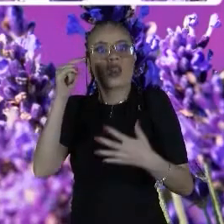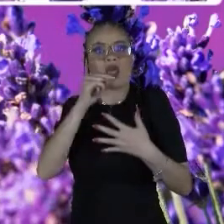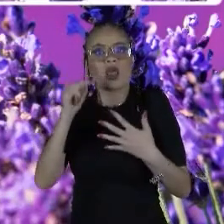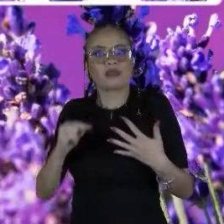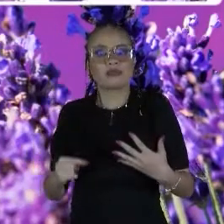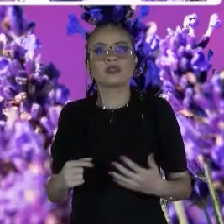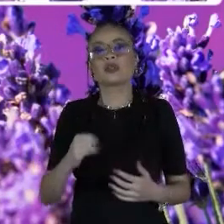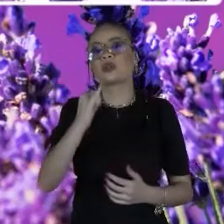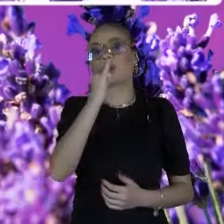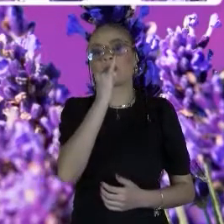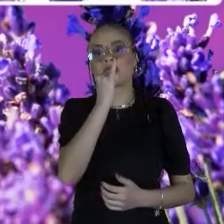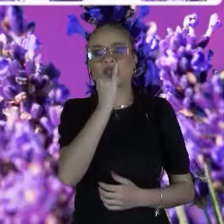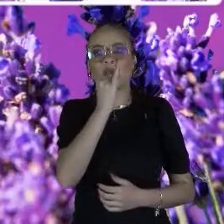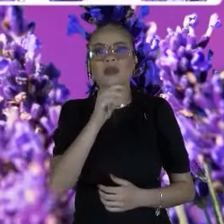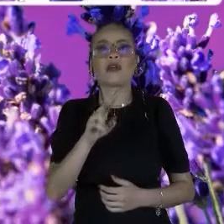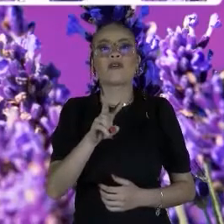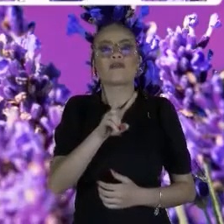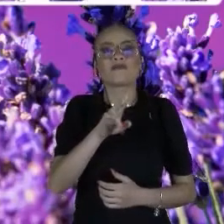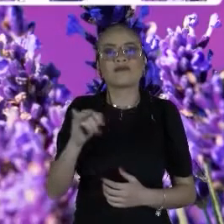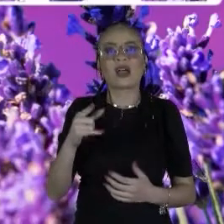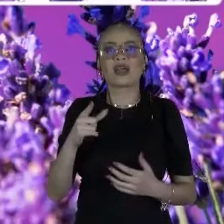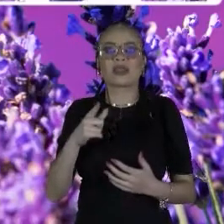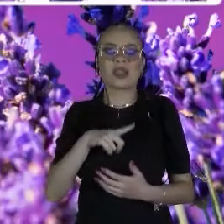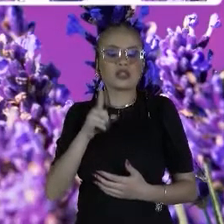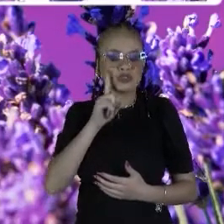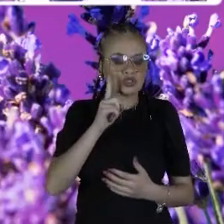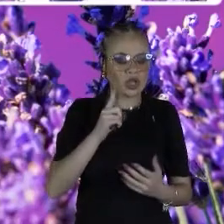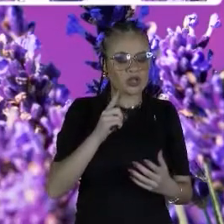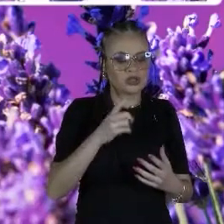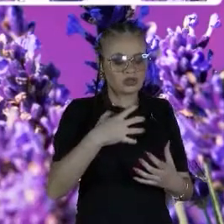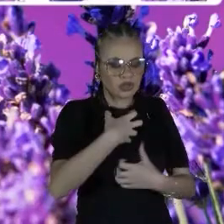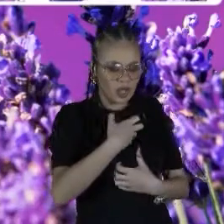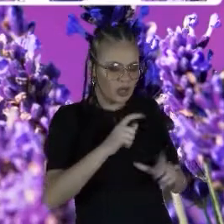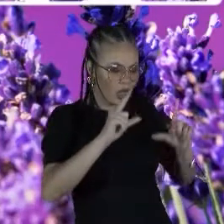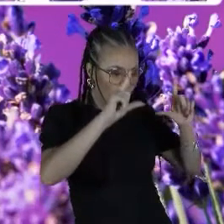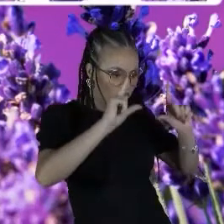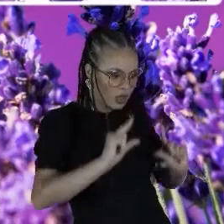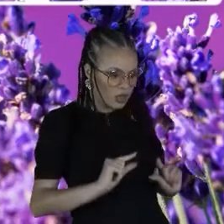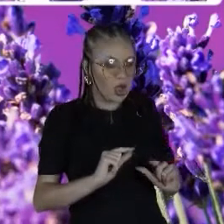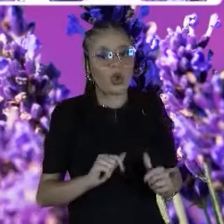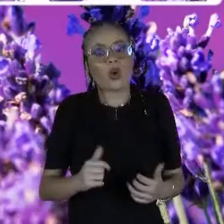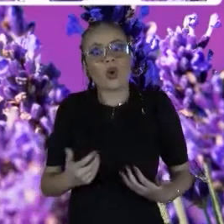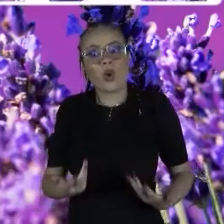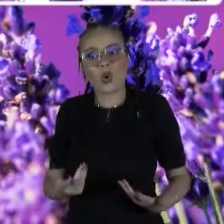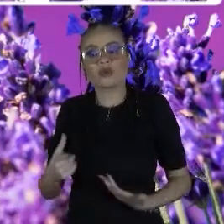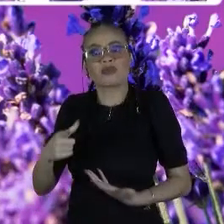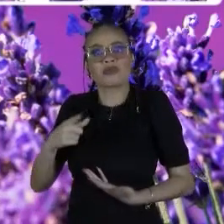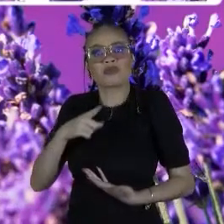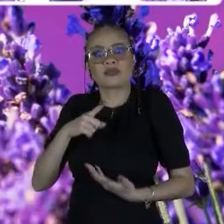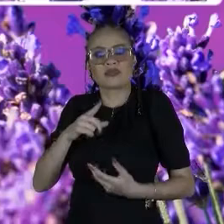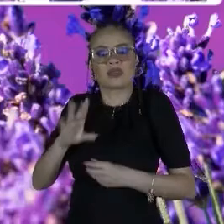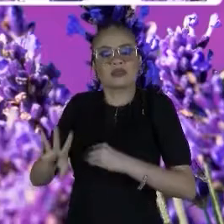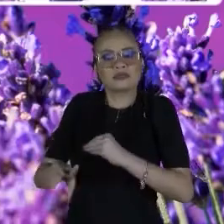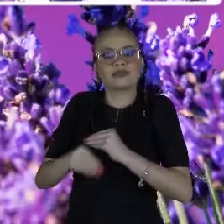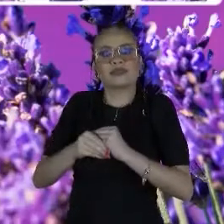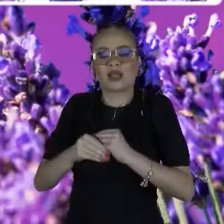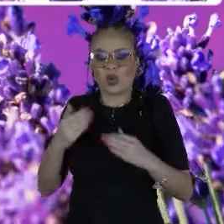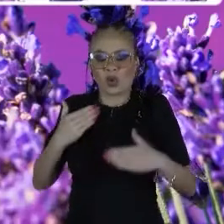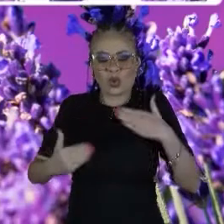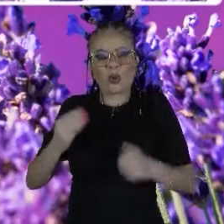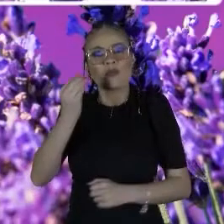você conseguir por exemplo diminui a quantidade de tóxicos do seu dia a dia você tem uma suplementação a terra também tem